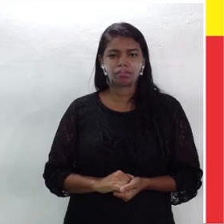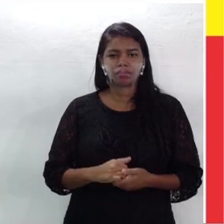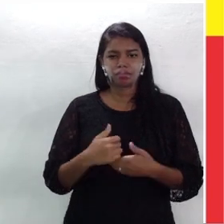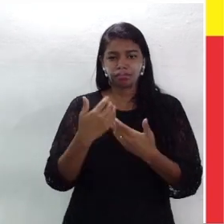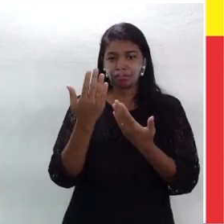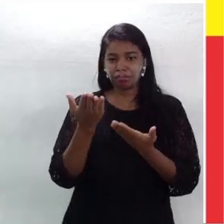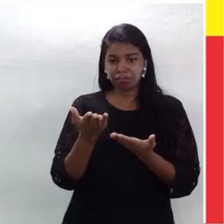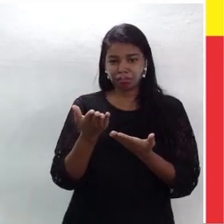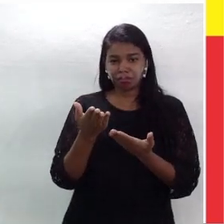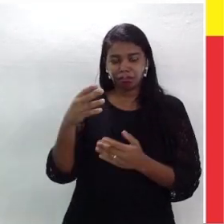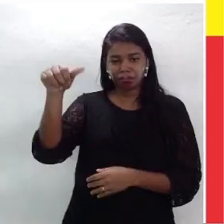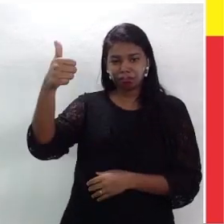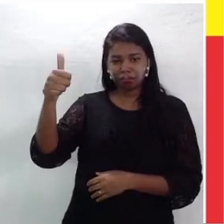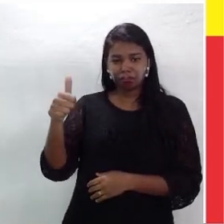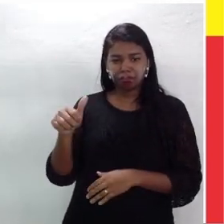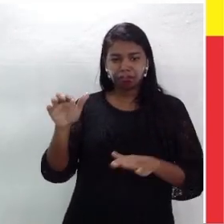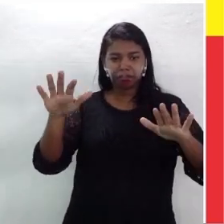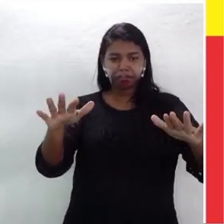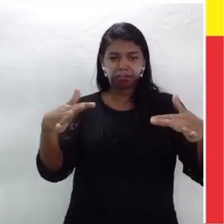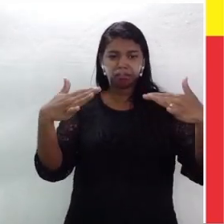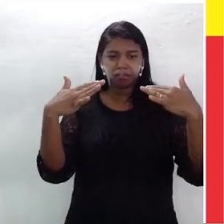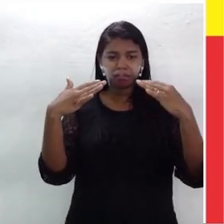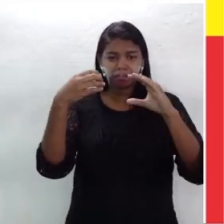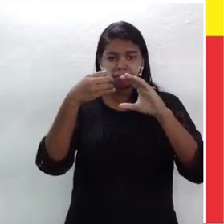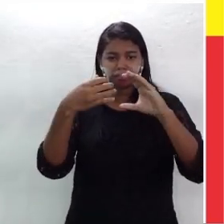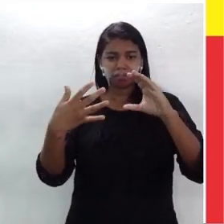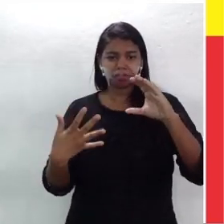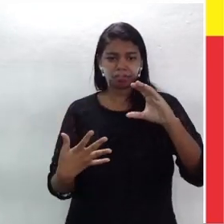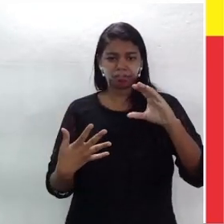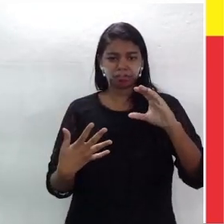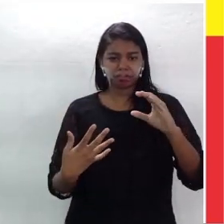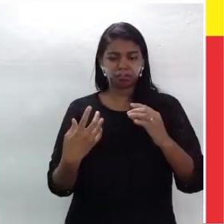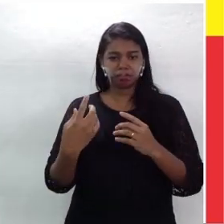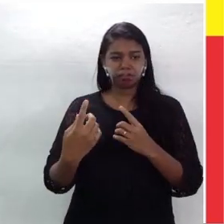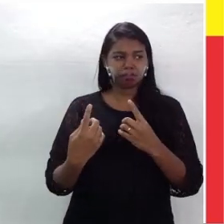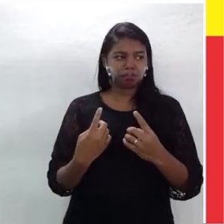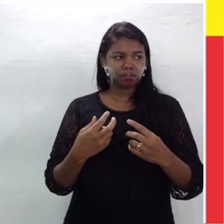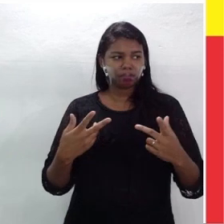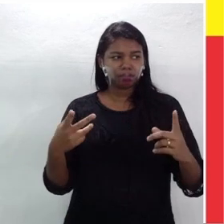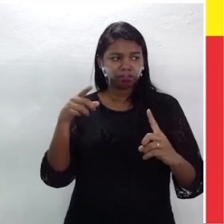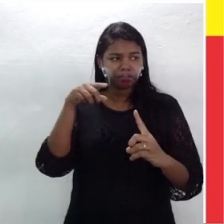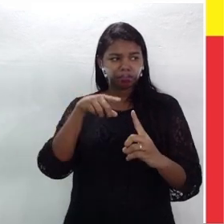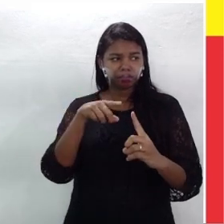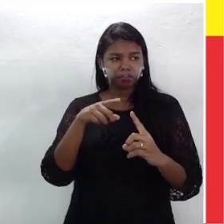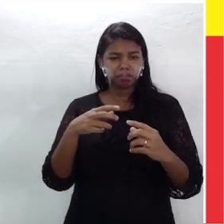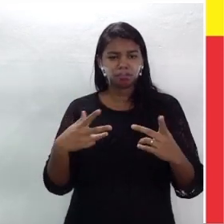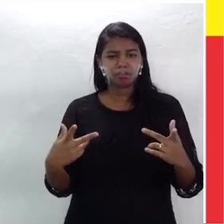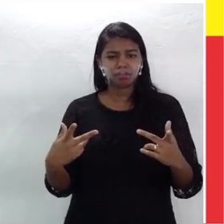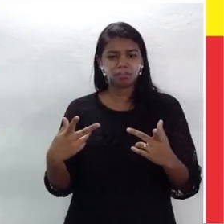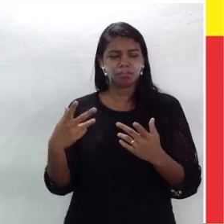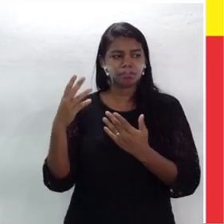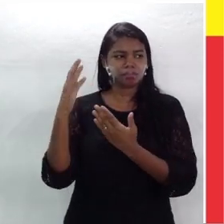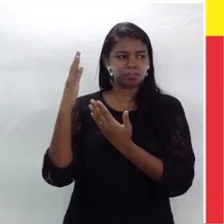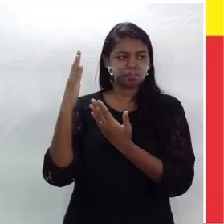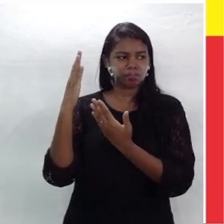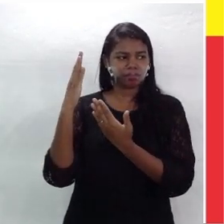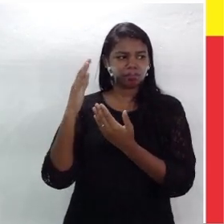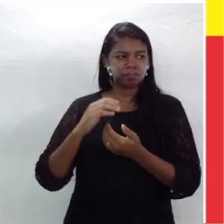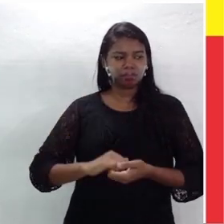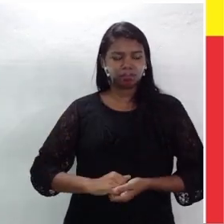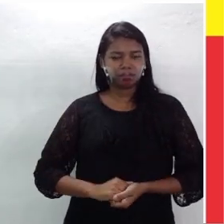Então, observe aqui algumas características de cada objeto, do mundo dos sólidos